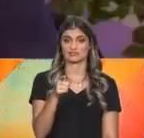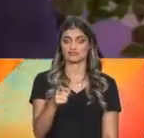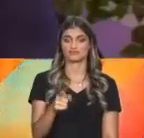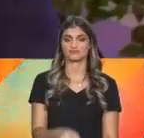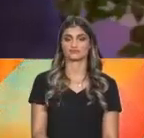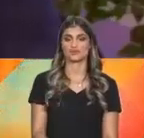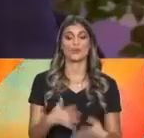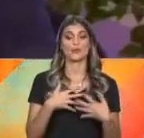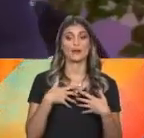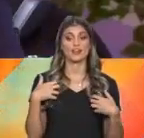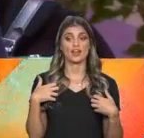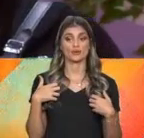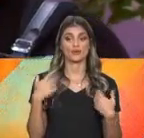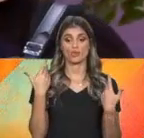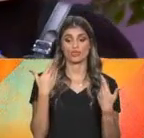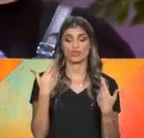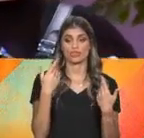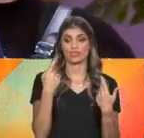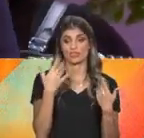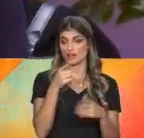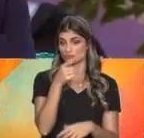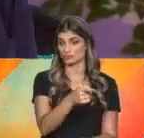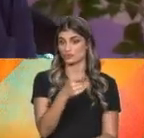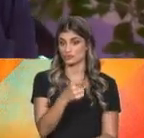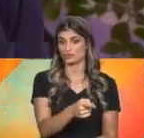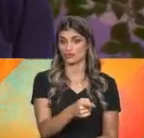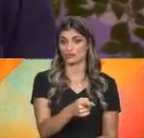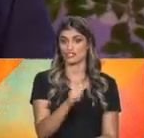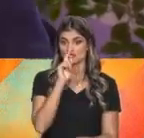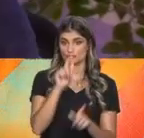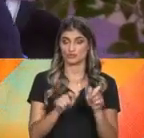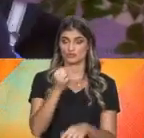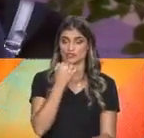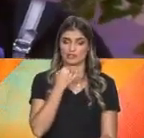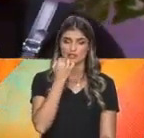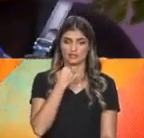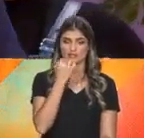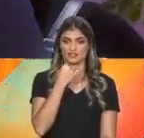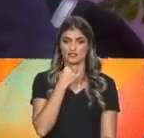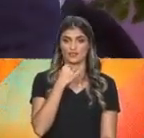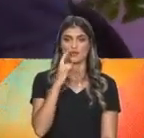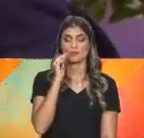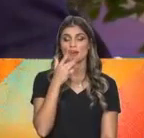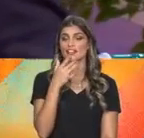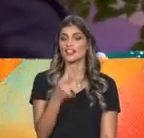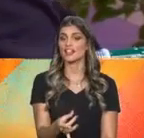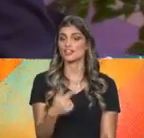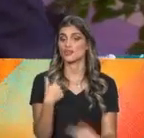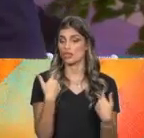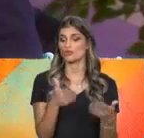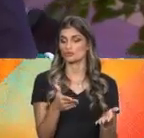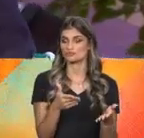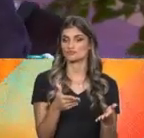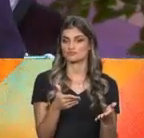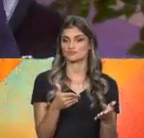O bacalhau vou dá-lo tu, e o povo até se ri. O Pai Natal dou-te eu,